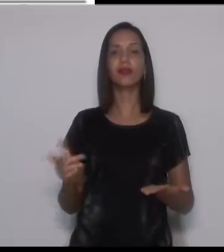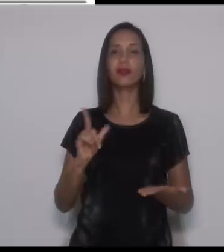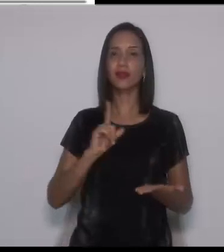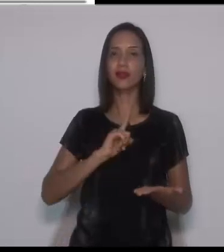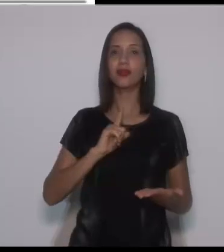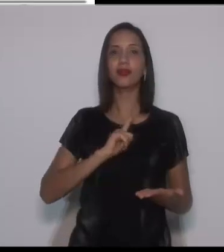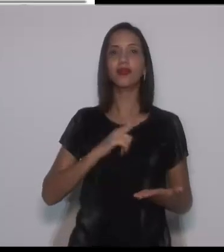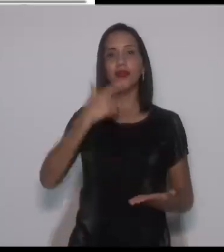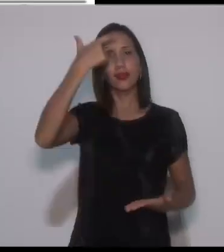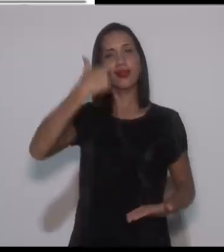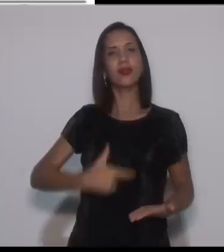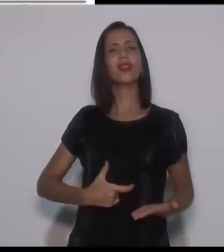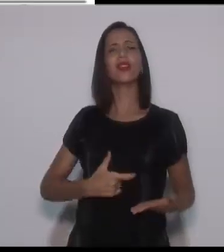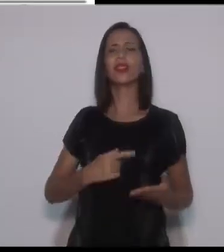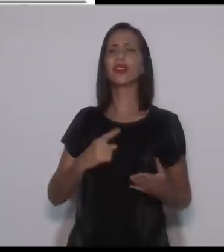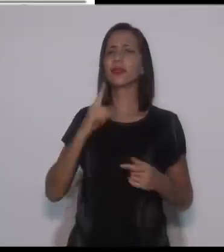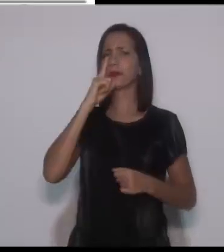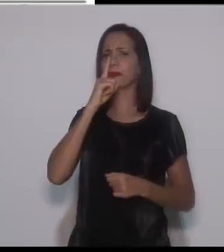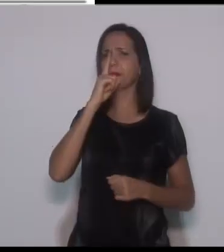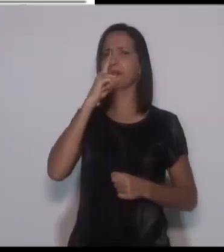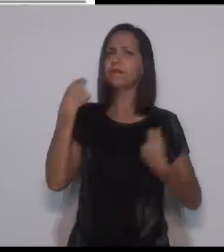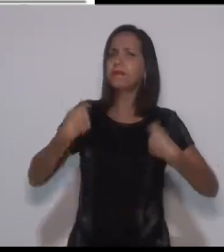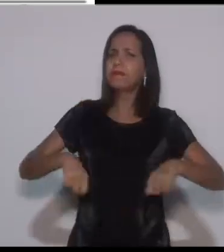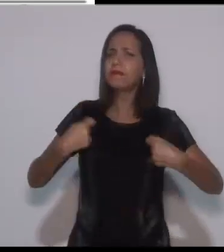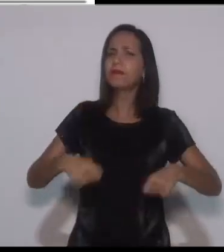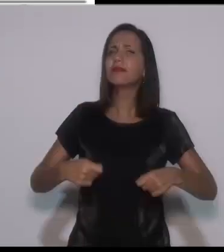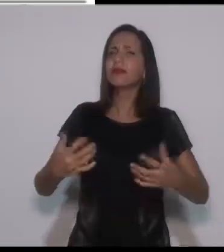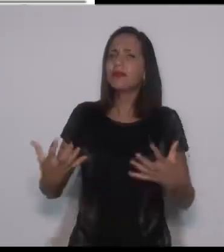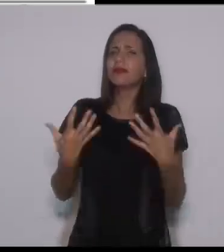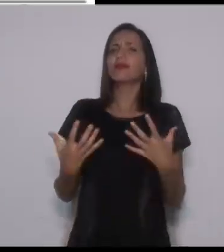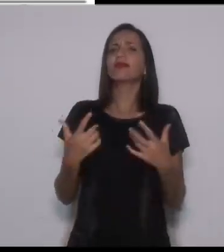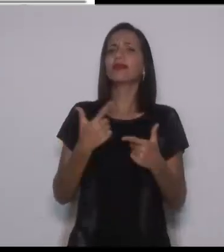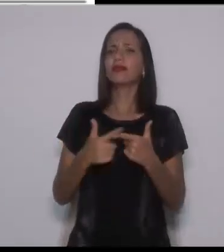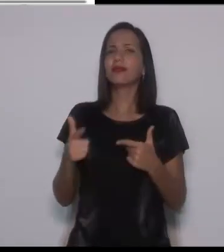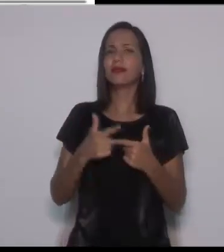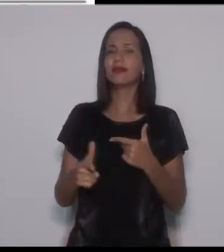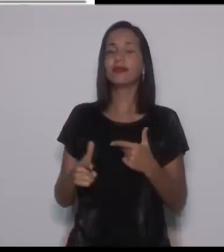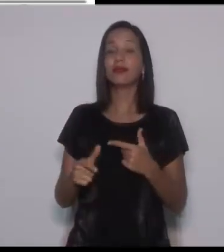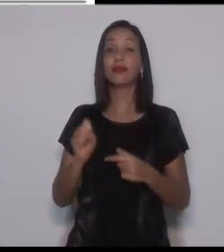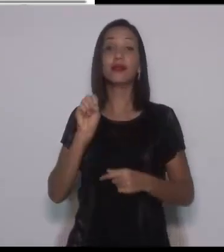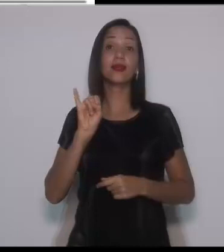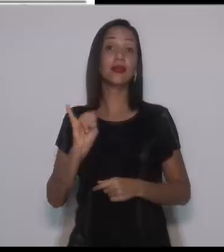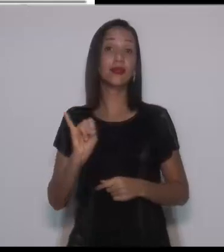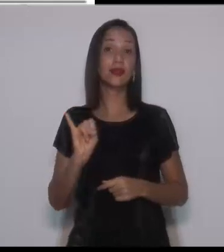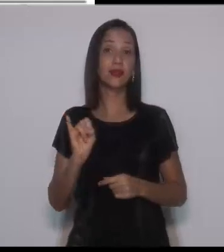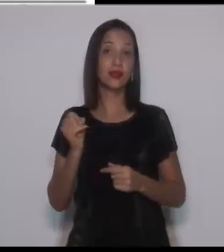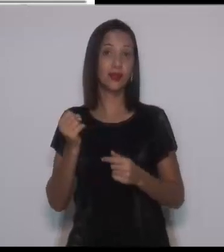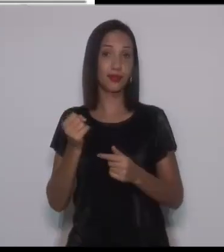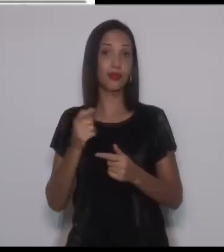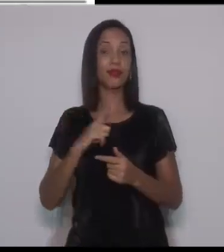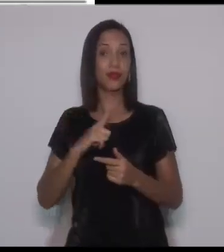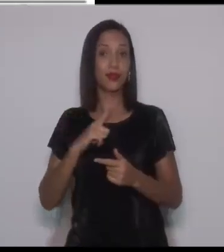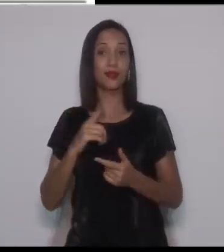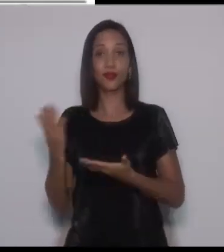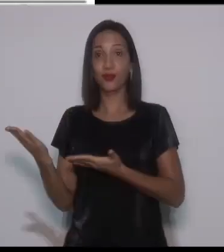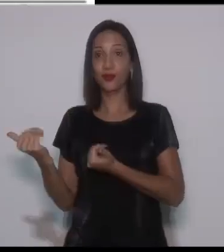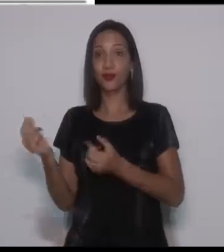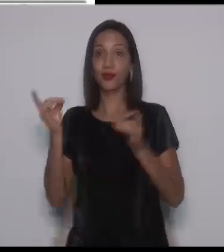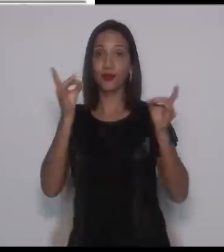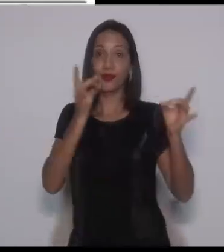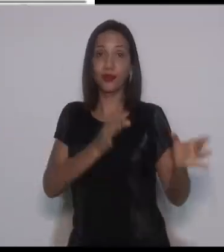enfrente os problemas, e a gente tem que fazer essa pergunta. Se o jovem ele abandona a escola, ele vai para